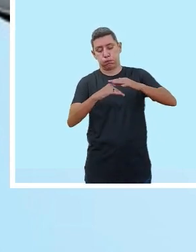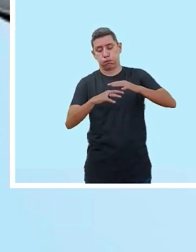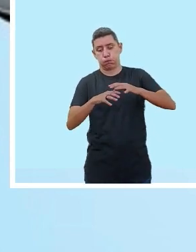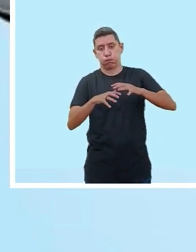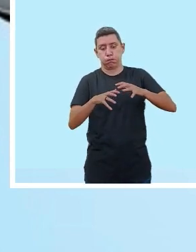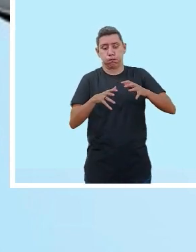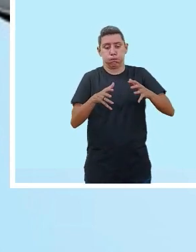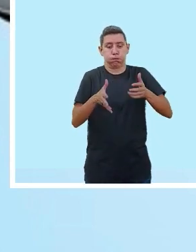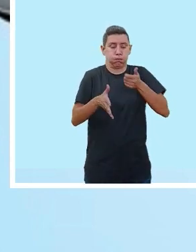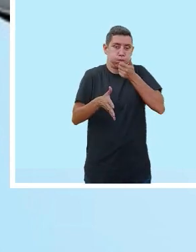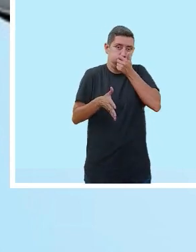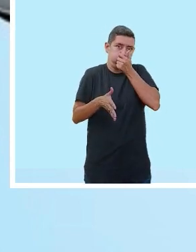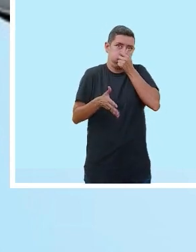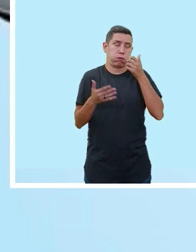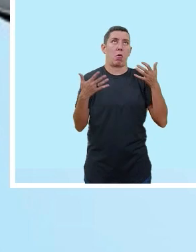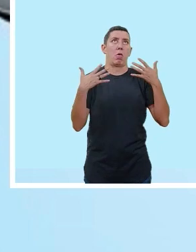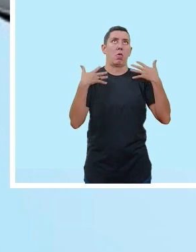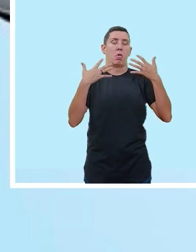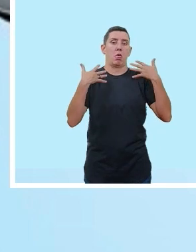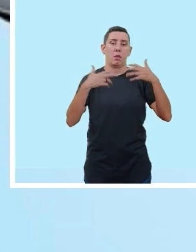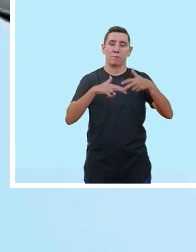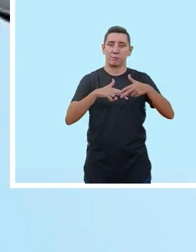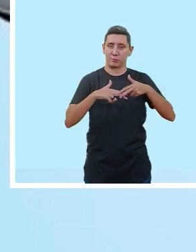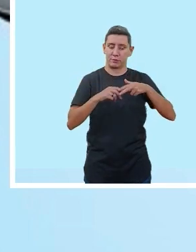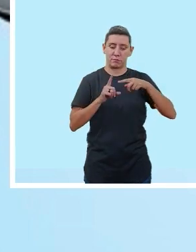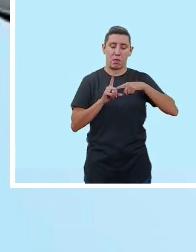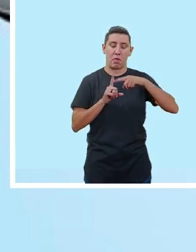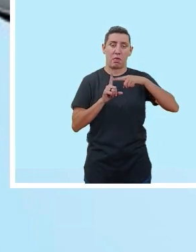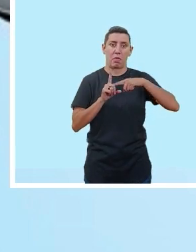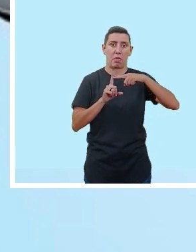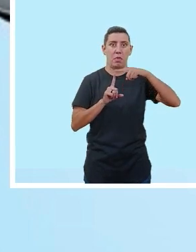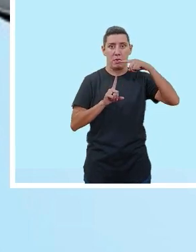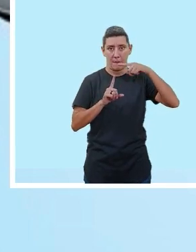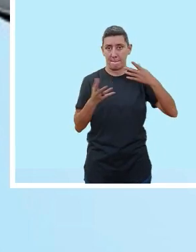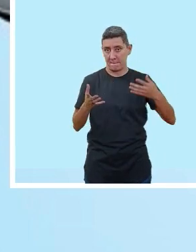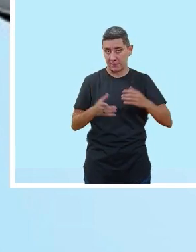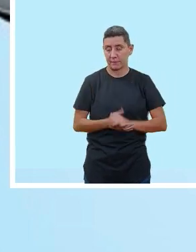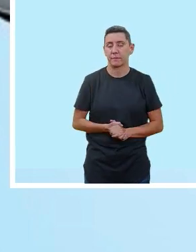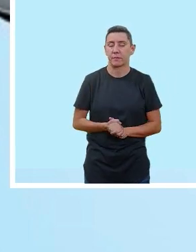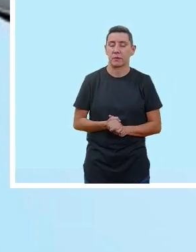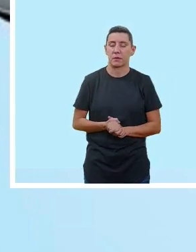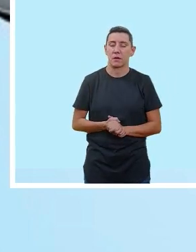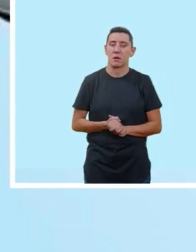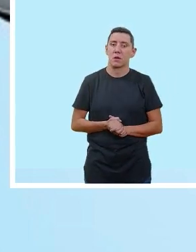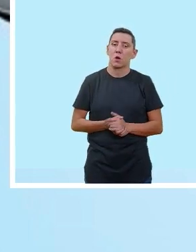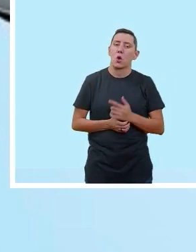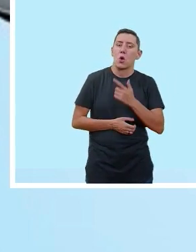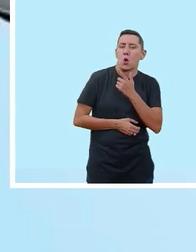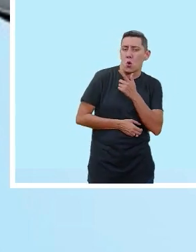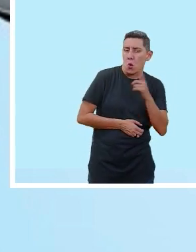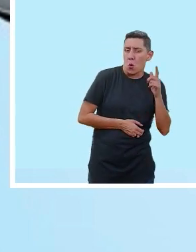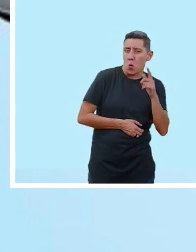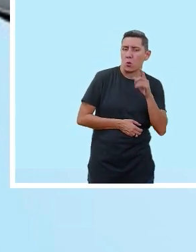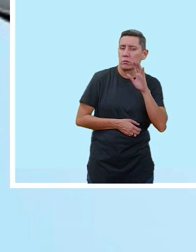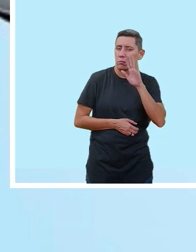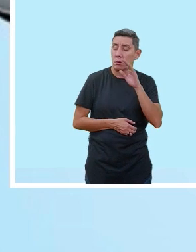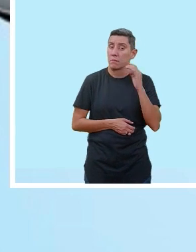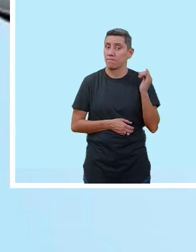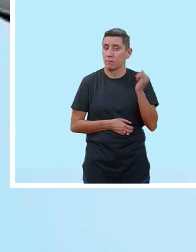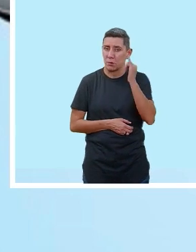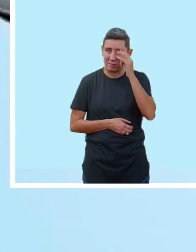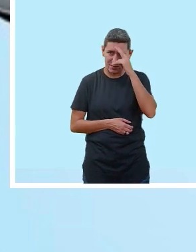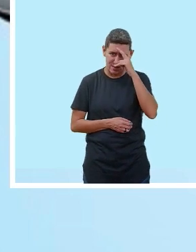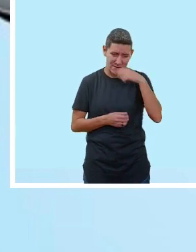da temperatura média do planeta em função dessas emissões. Um outro detalhe que é super importante aqui é